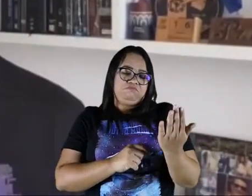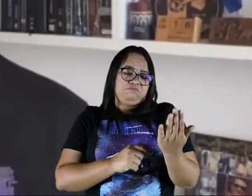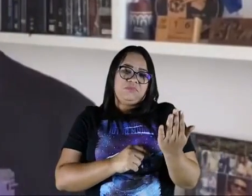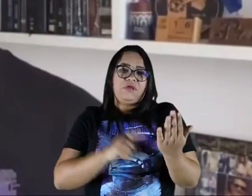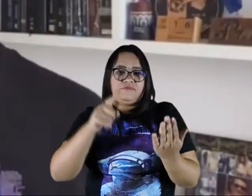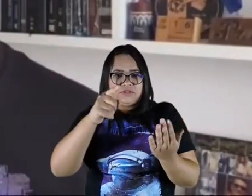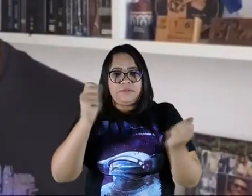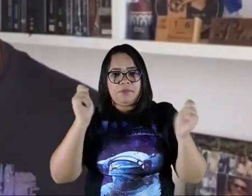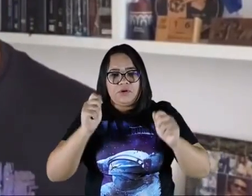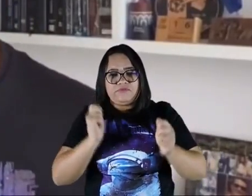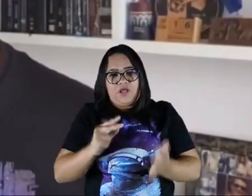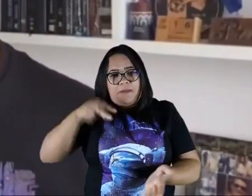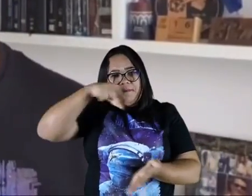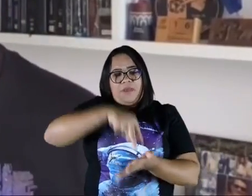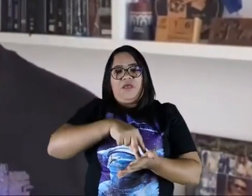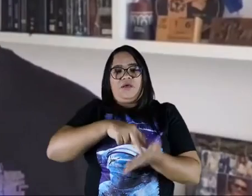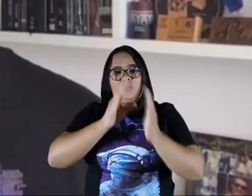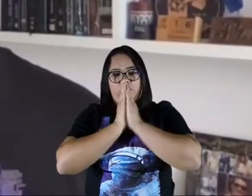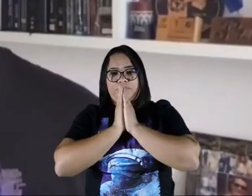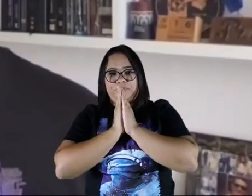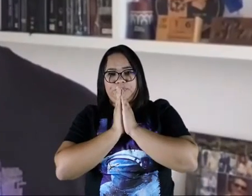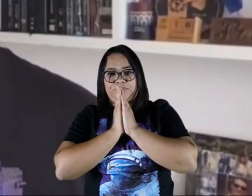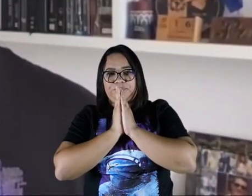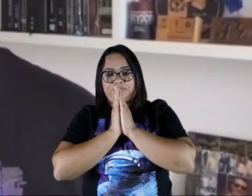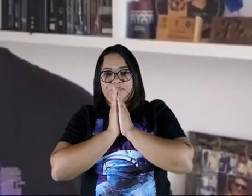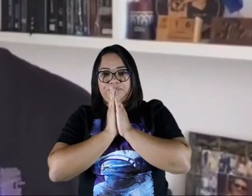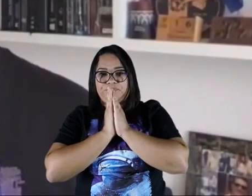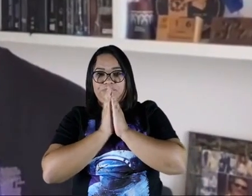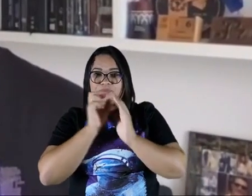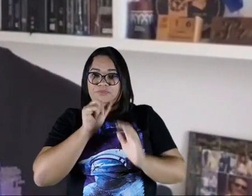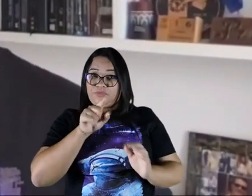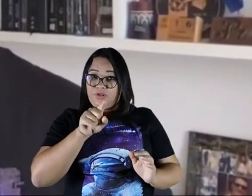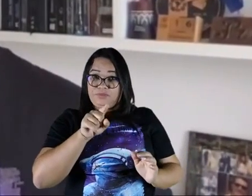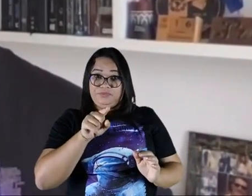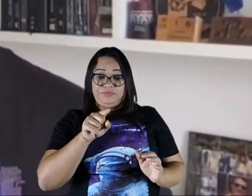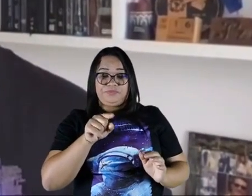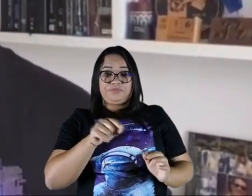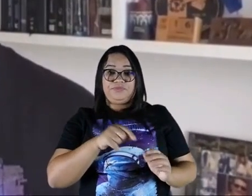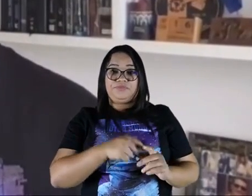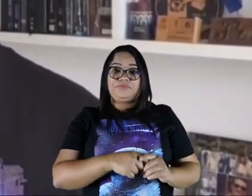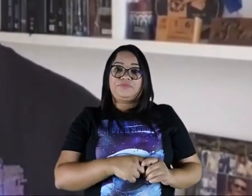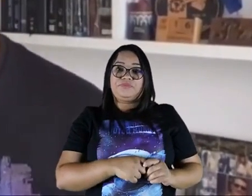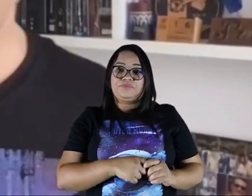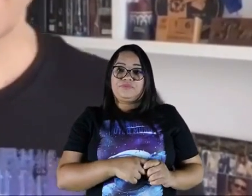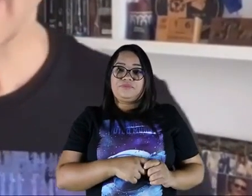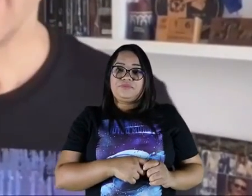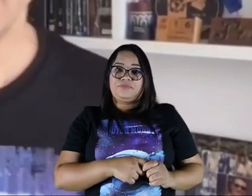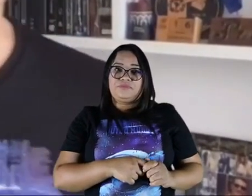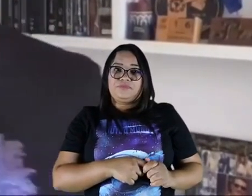em pé. Vamos orar ao Senhor. E se você não está,